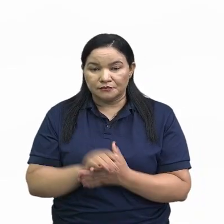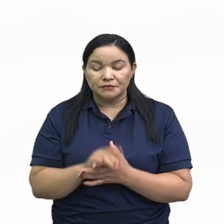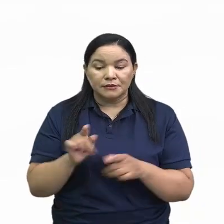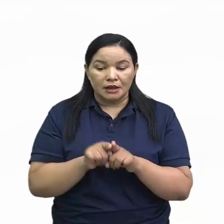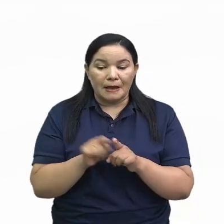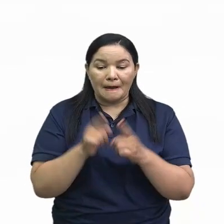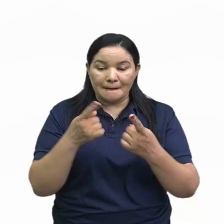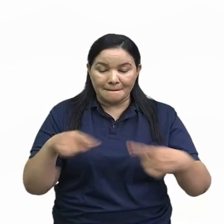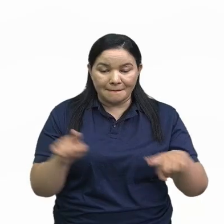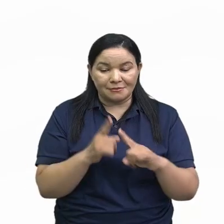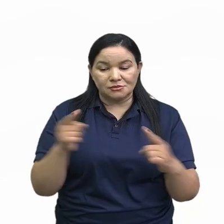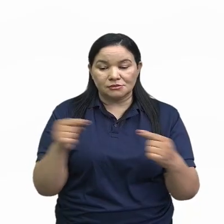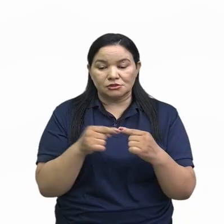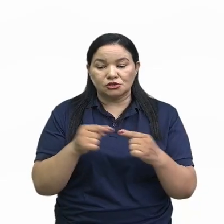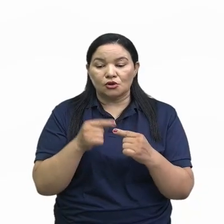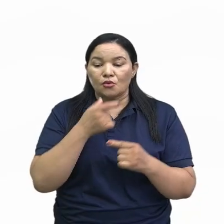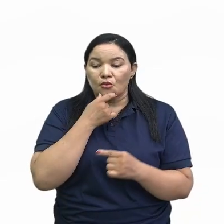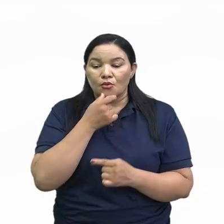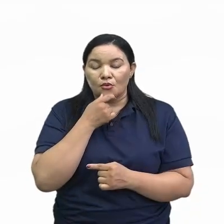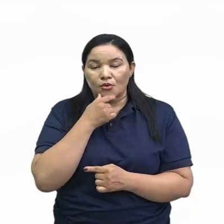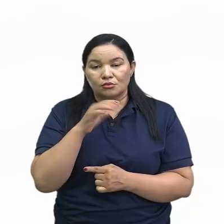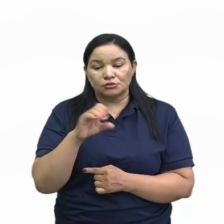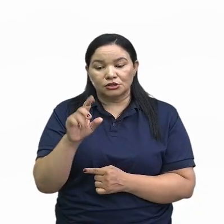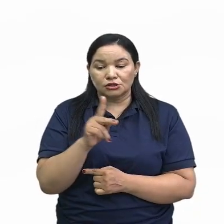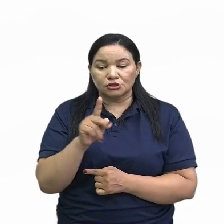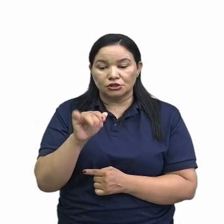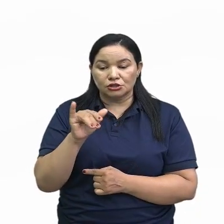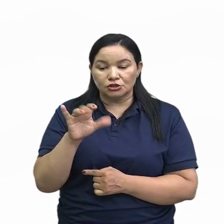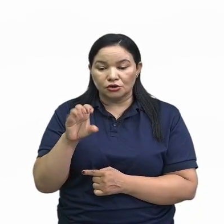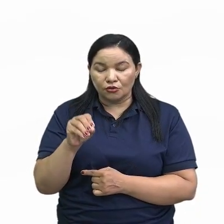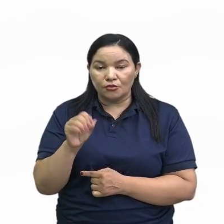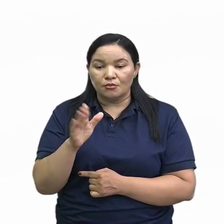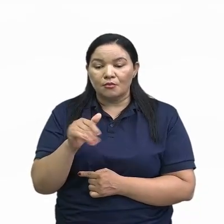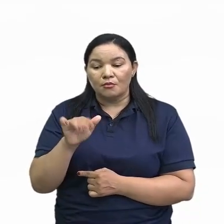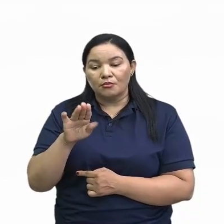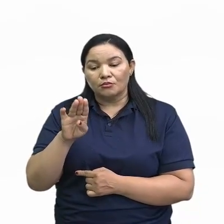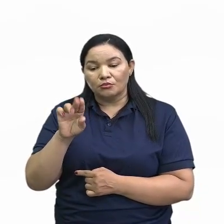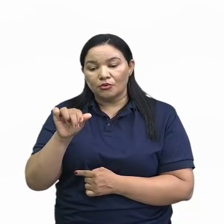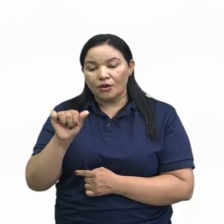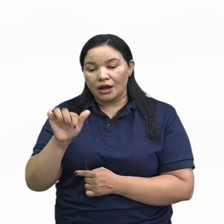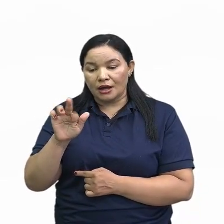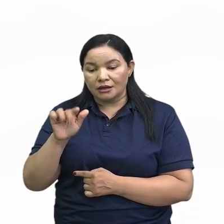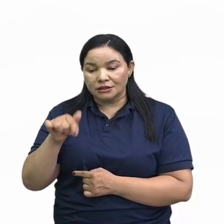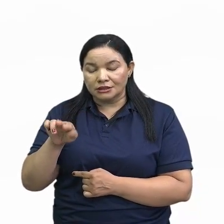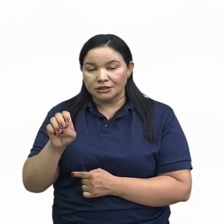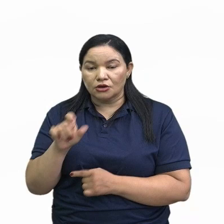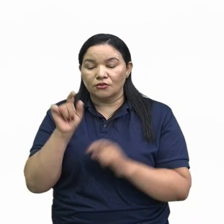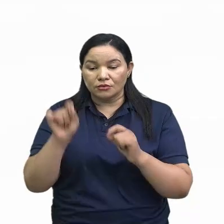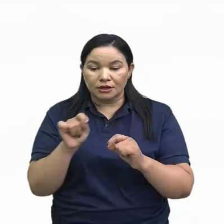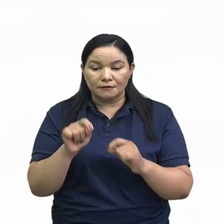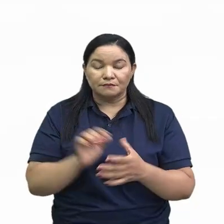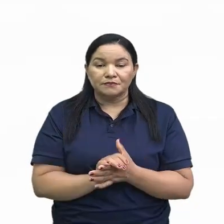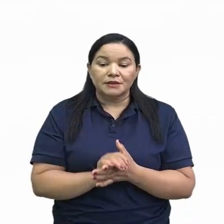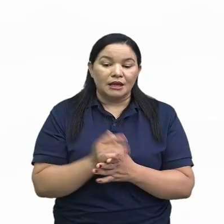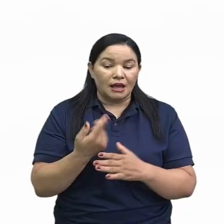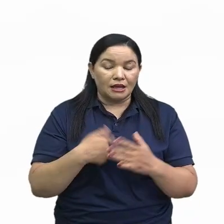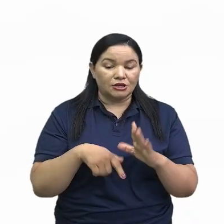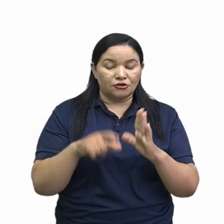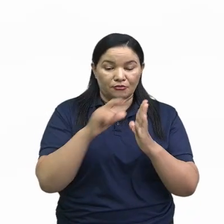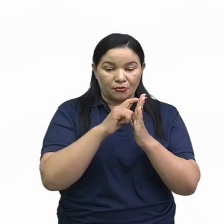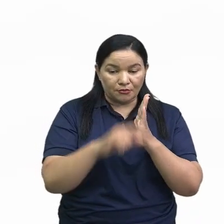de Holanda, e nós temos o verbo ser omitido nos outros versos. Ele aparece apenas no primeiro verso, na sua forma